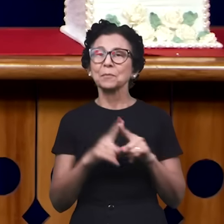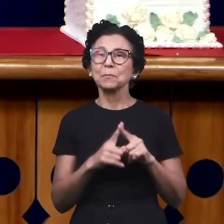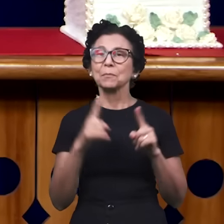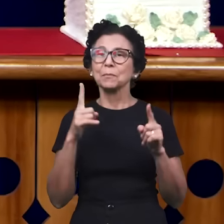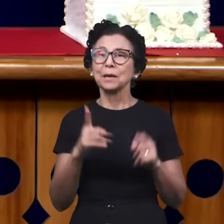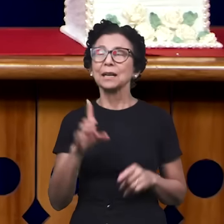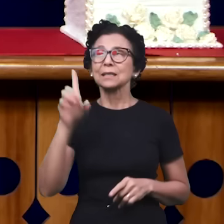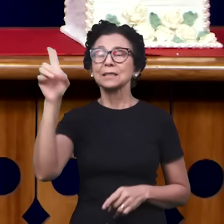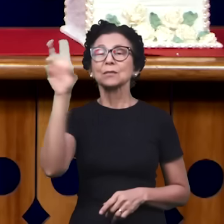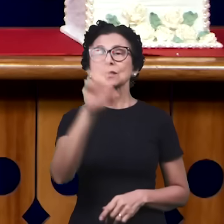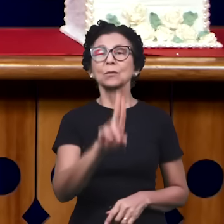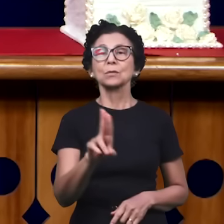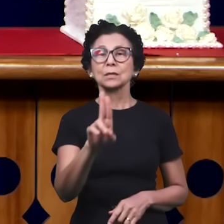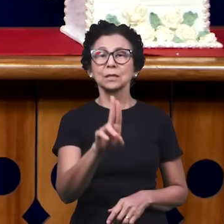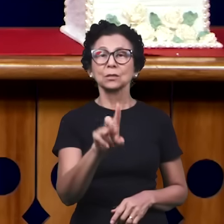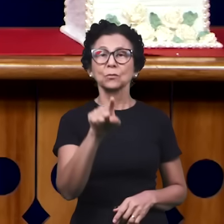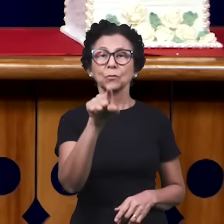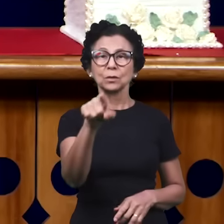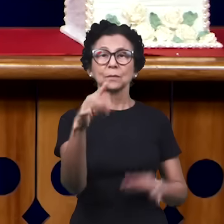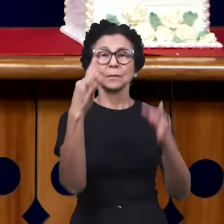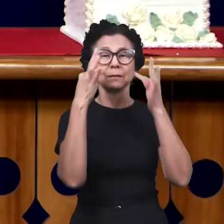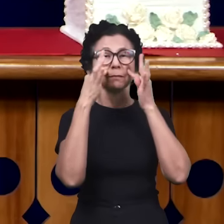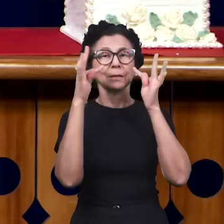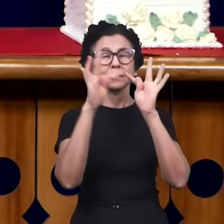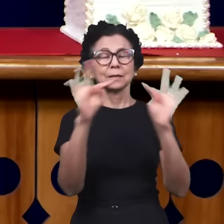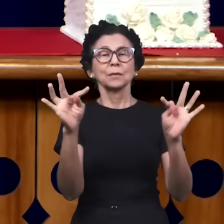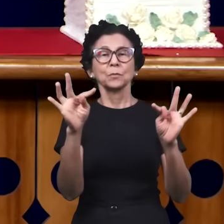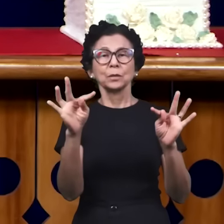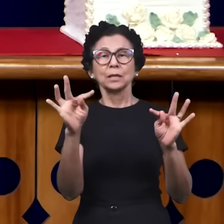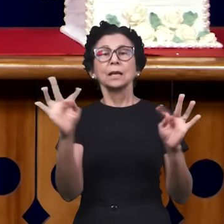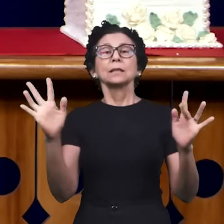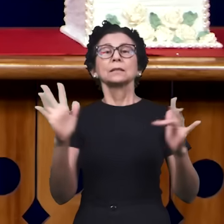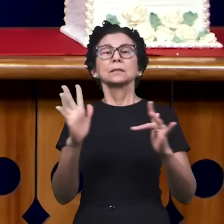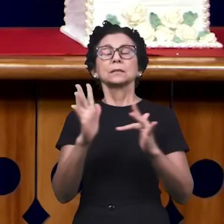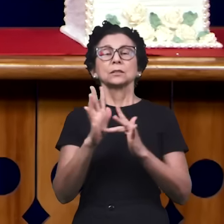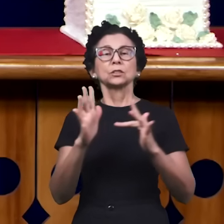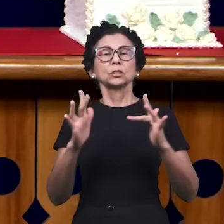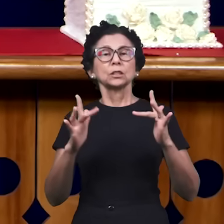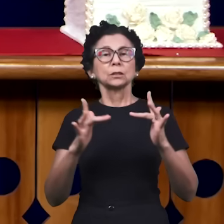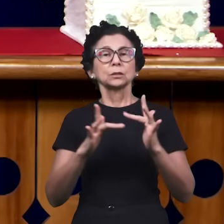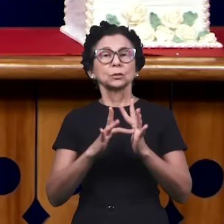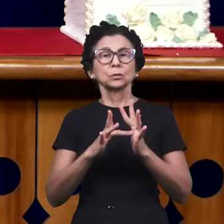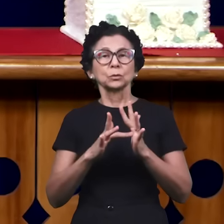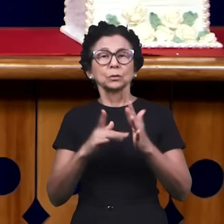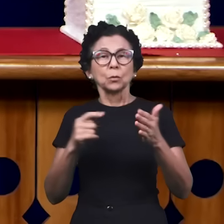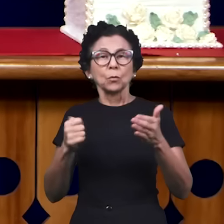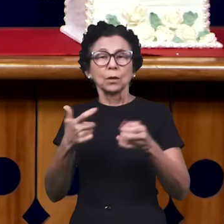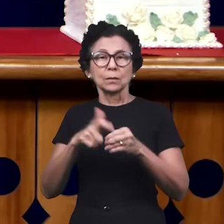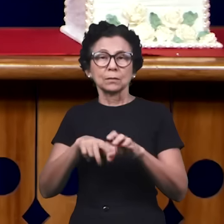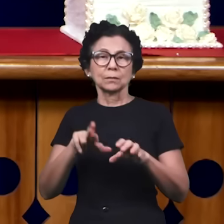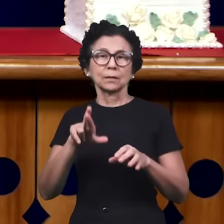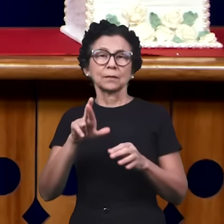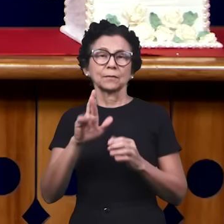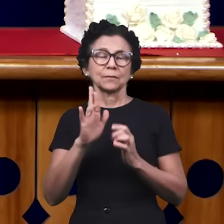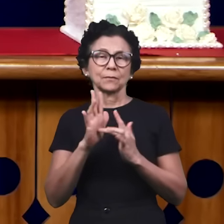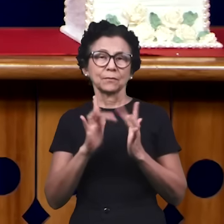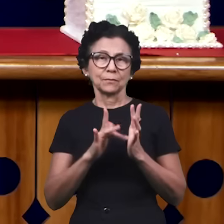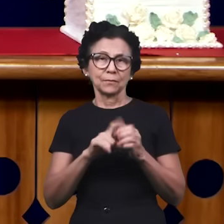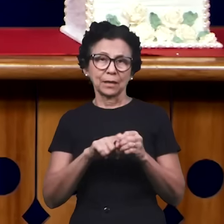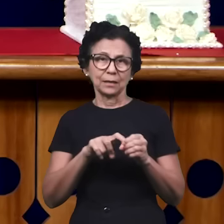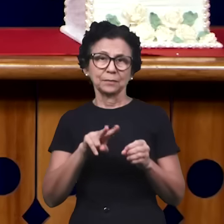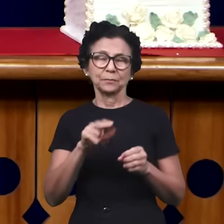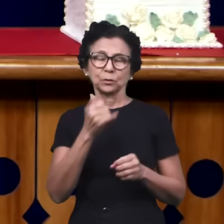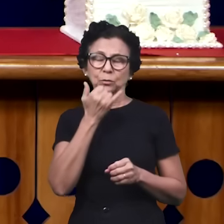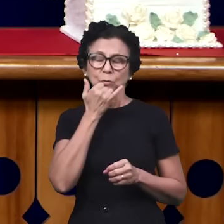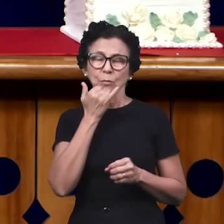para levar o nome do Senhor, para proclamar que Jesus está às portas, que Jesus virá. Outro